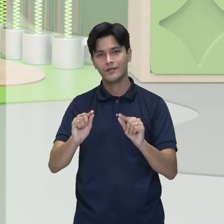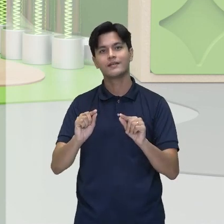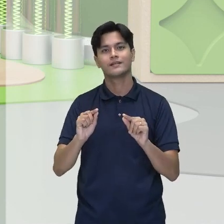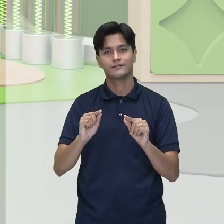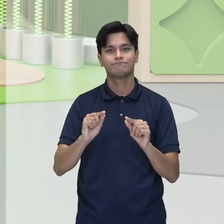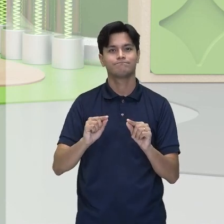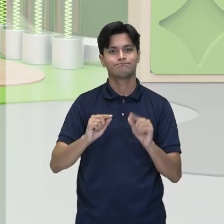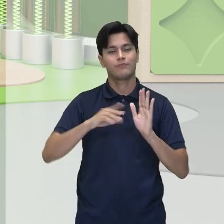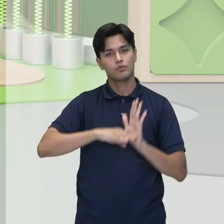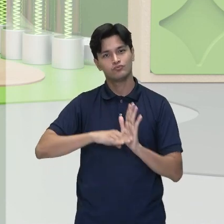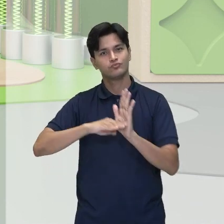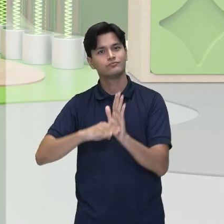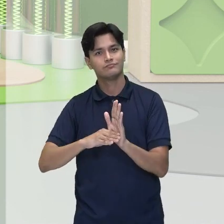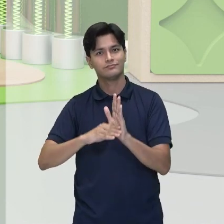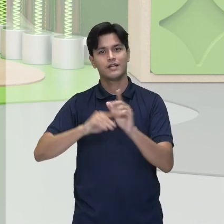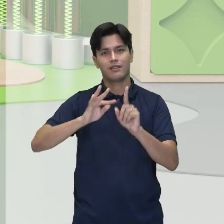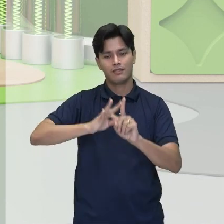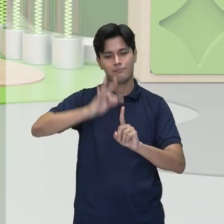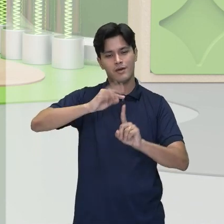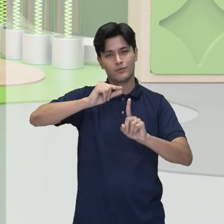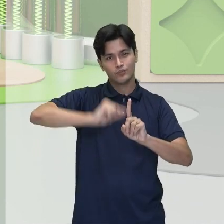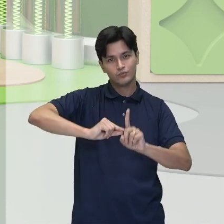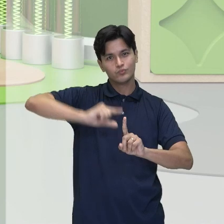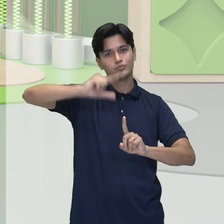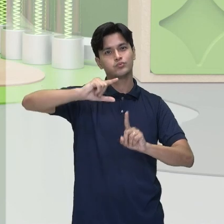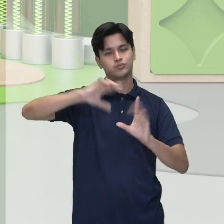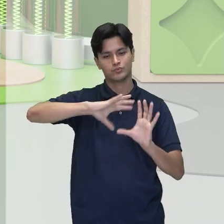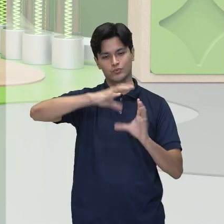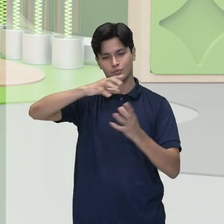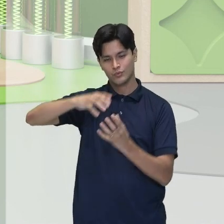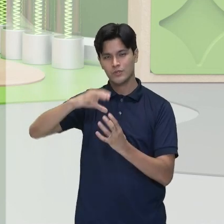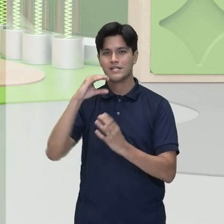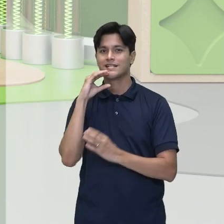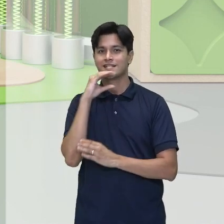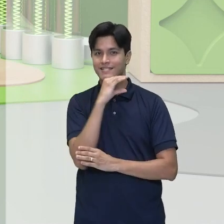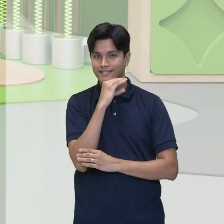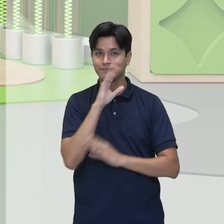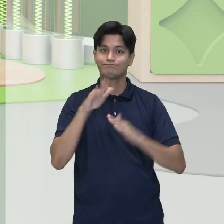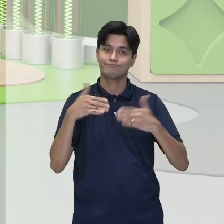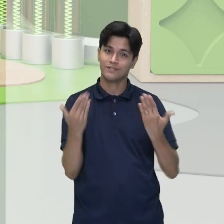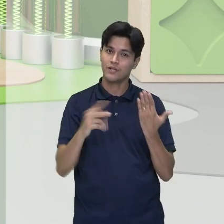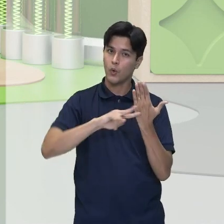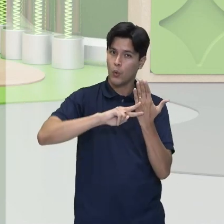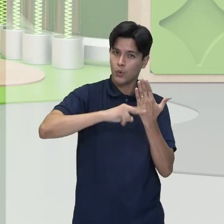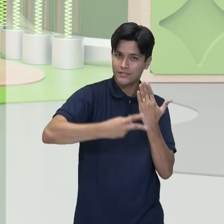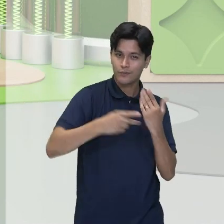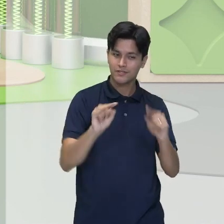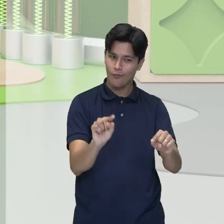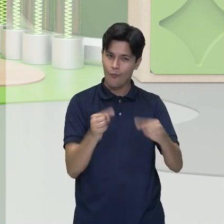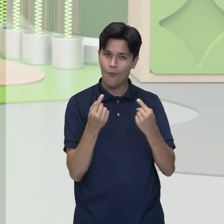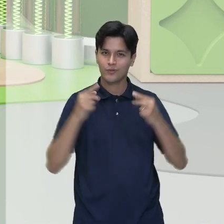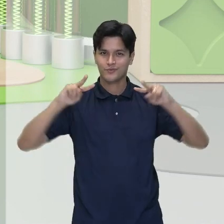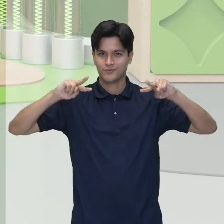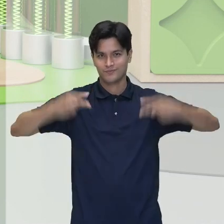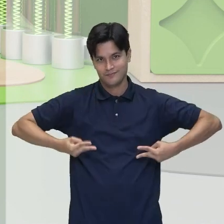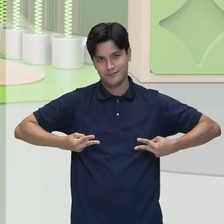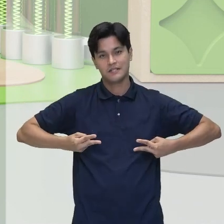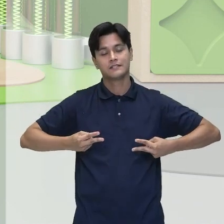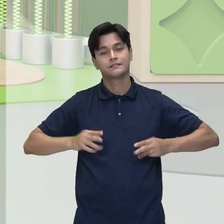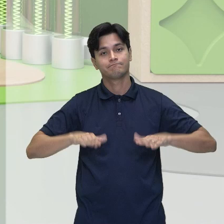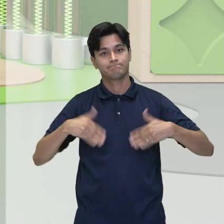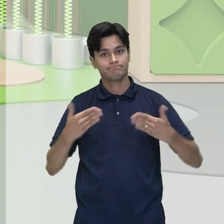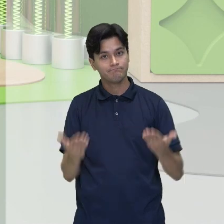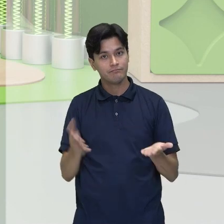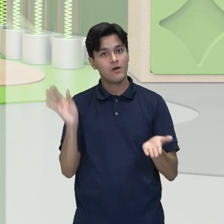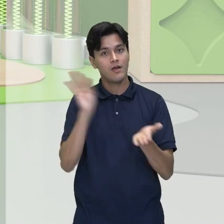seja, uma causa aí gera uma consequência que volta para a gente, né? Então, é realmente aí